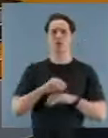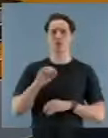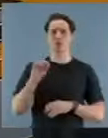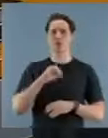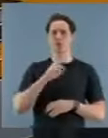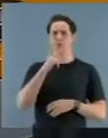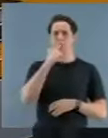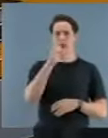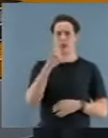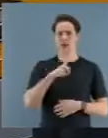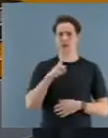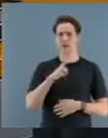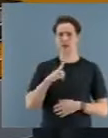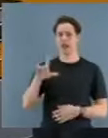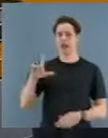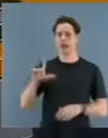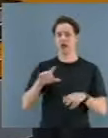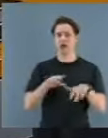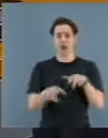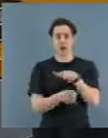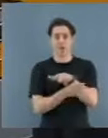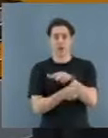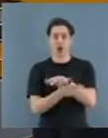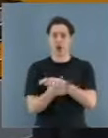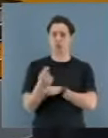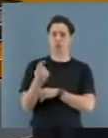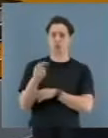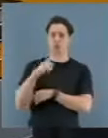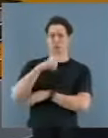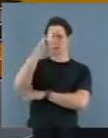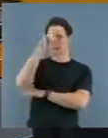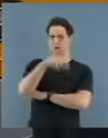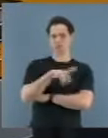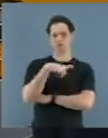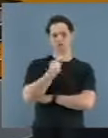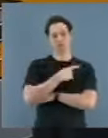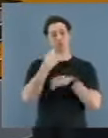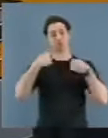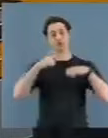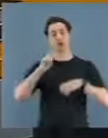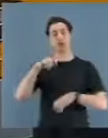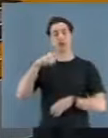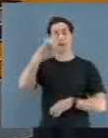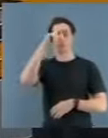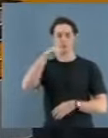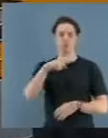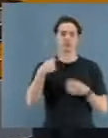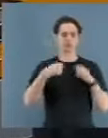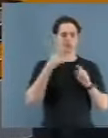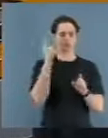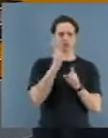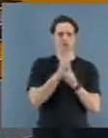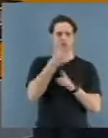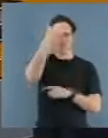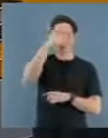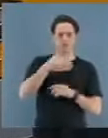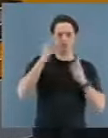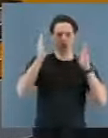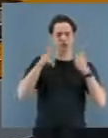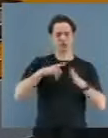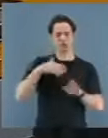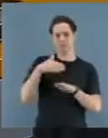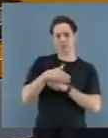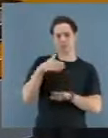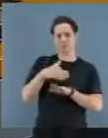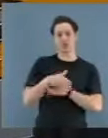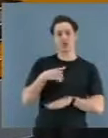lavagem de dinheiro na conta do Sargento Reis, por ordem, nós vamos ter que descobrir de quem, e está mais do que comprovada a participação dele nos